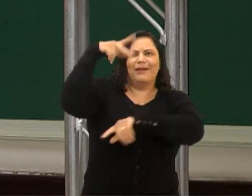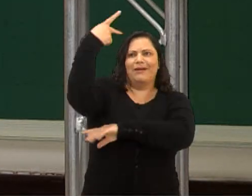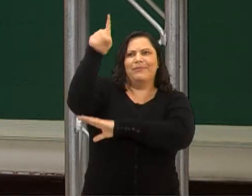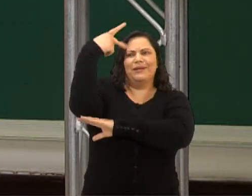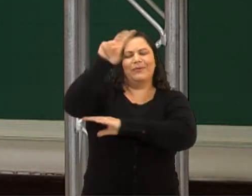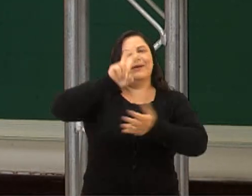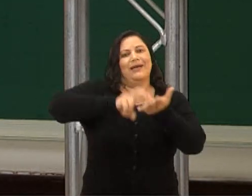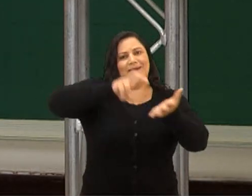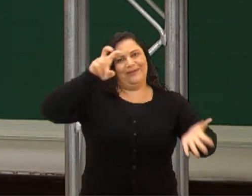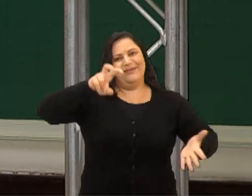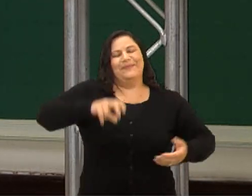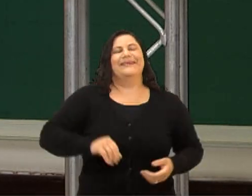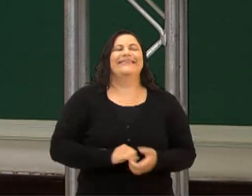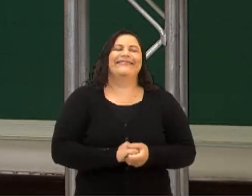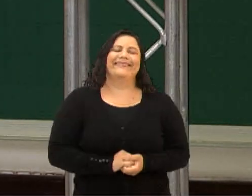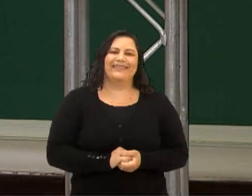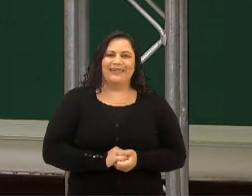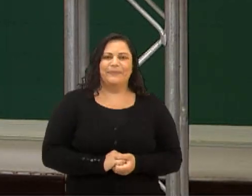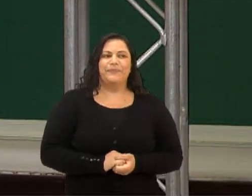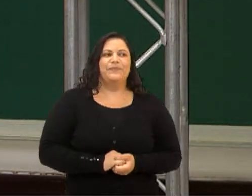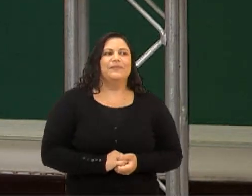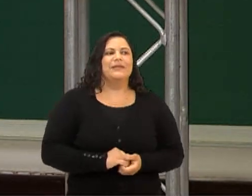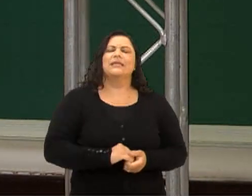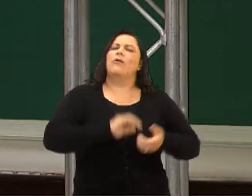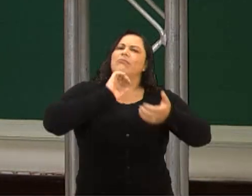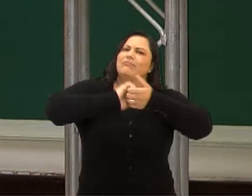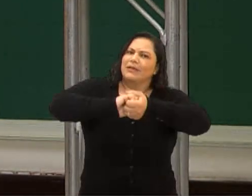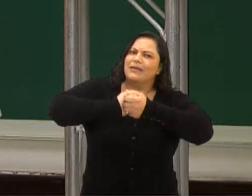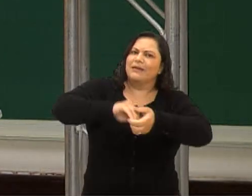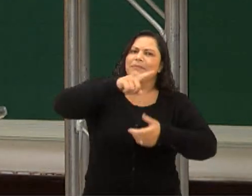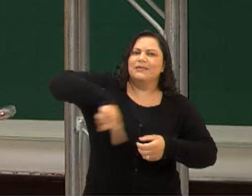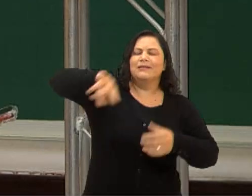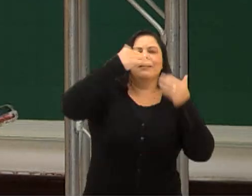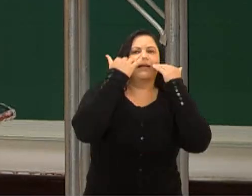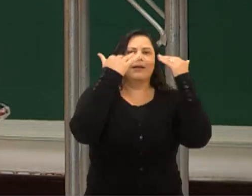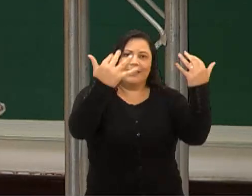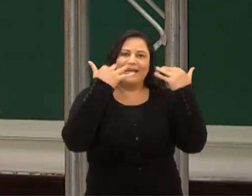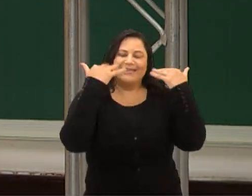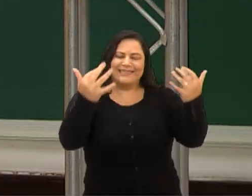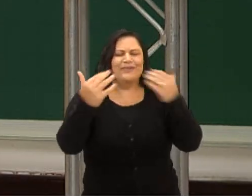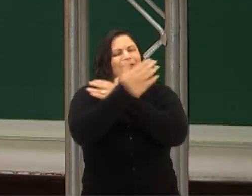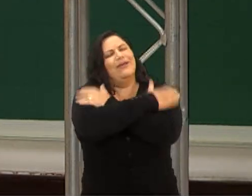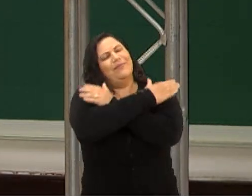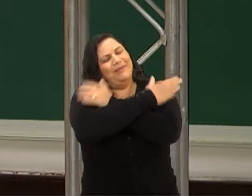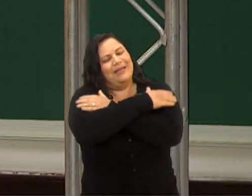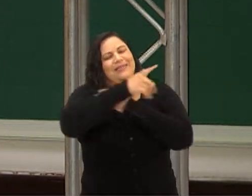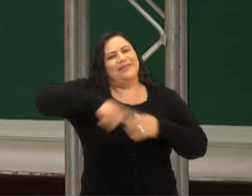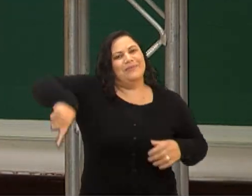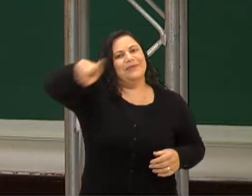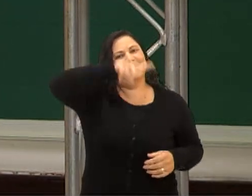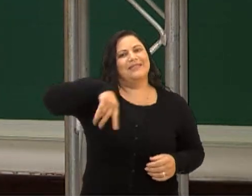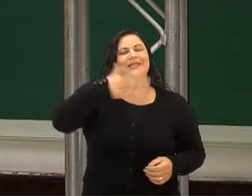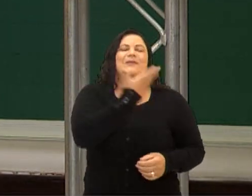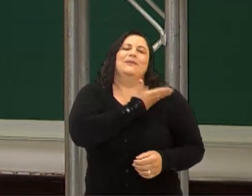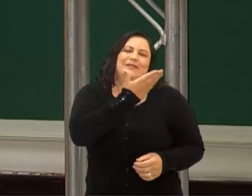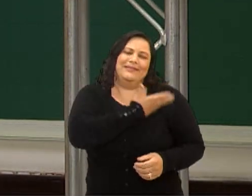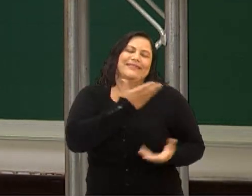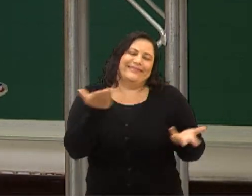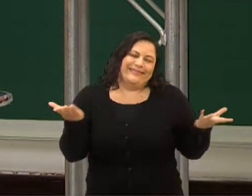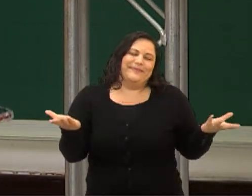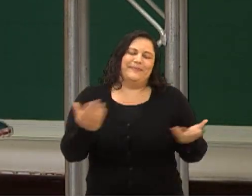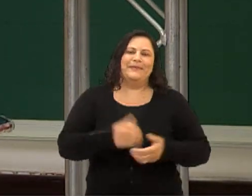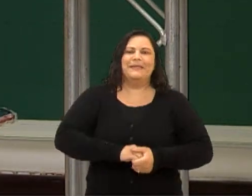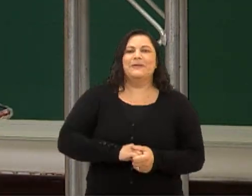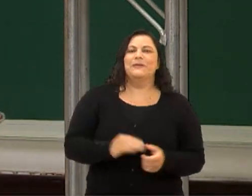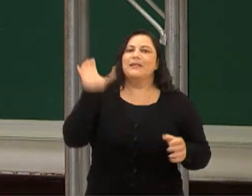é a Resielen, Alessandra Meurer. Parabéns por estar aí assistindo. Um abraço para você, para os teus colegas que estão aí conosco aprendendo